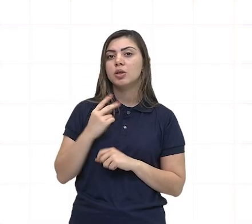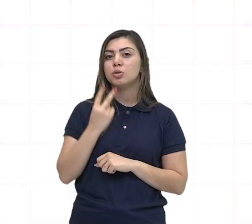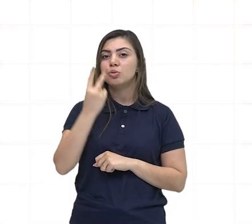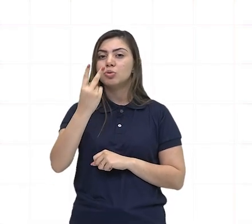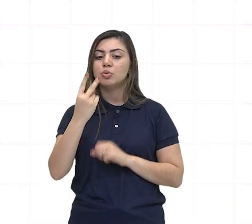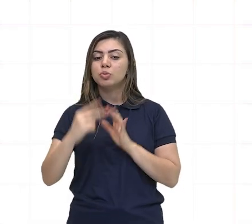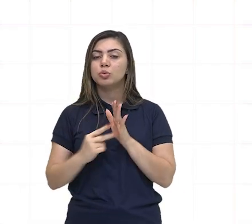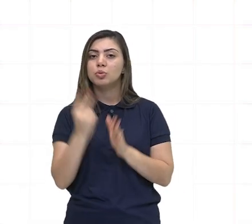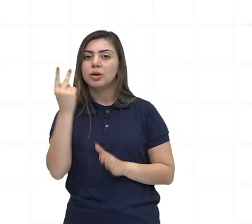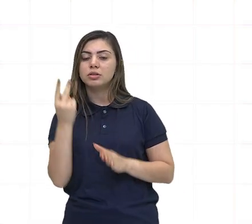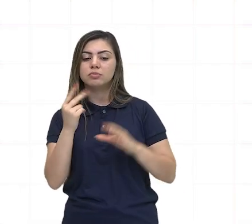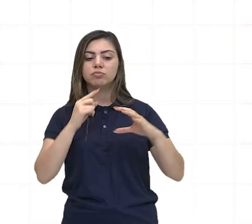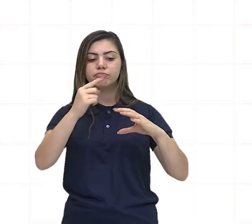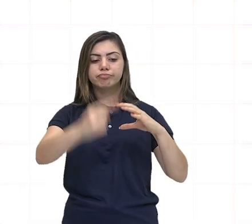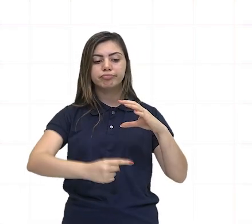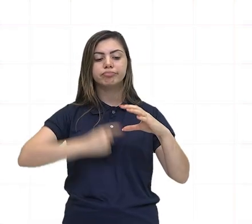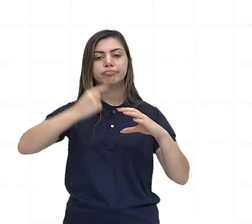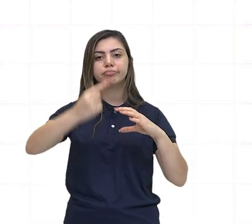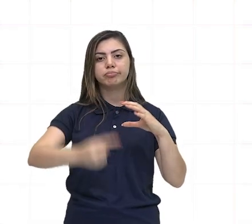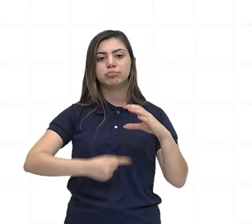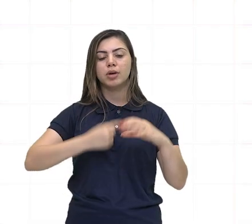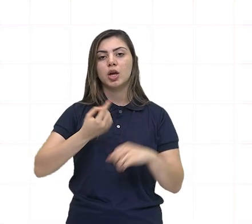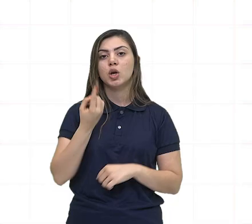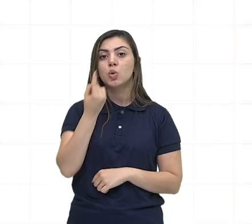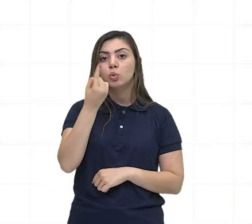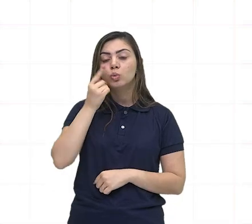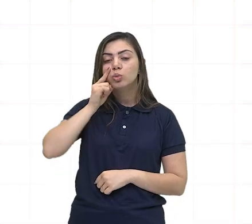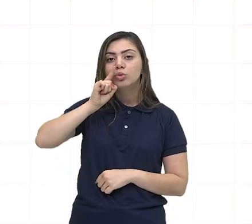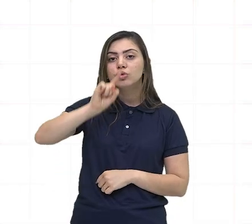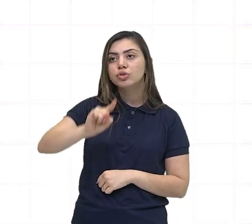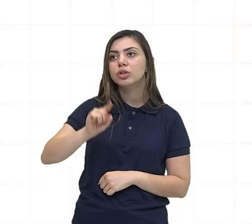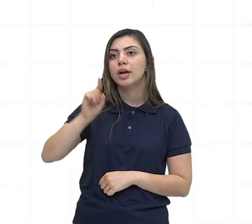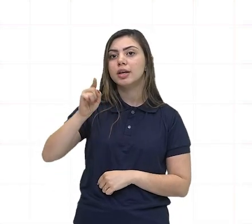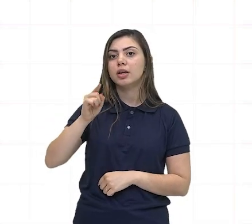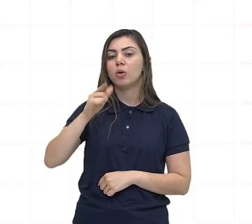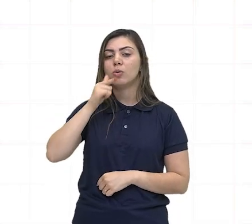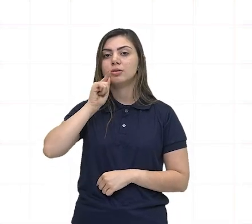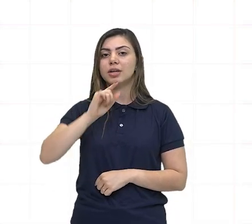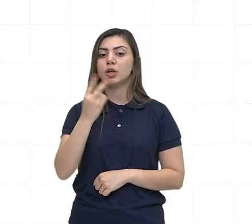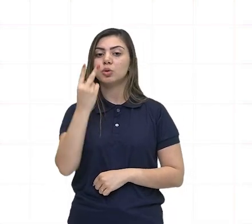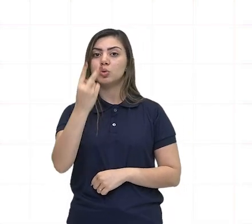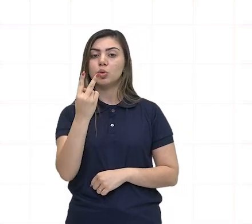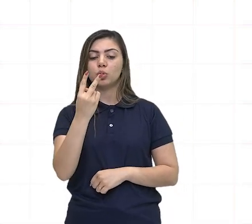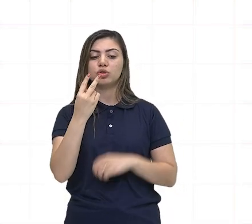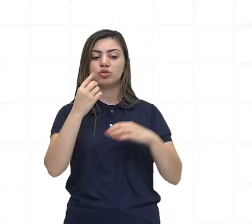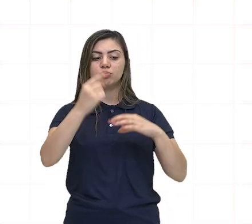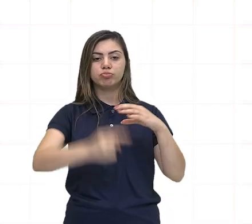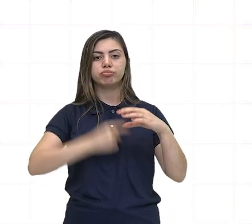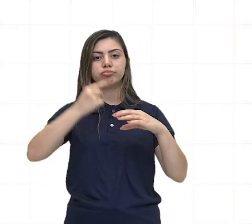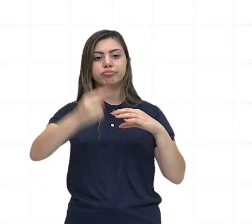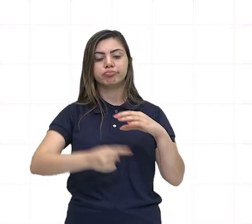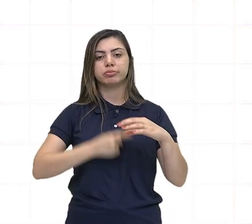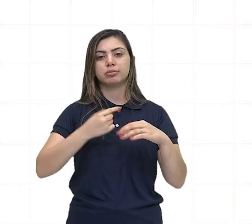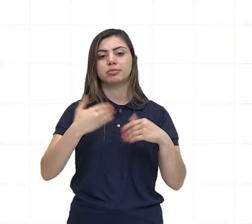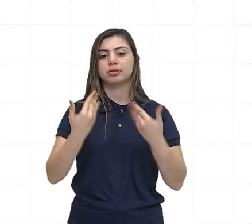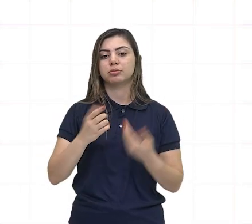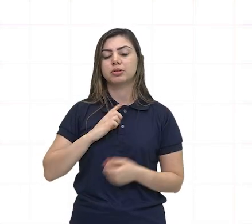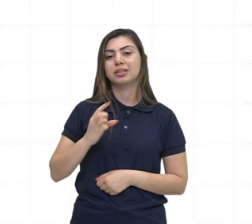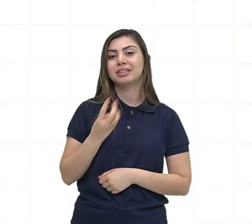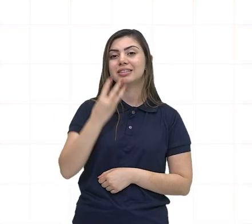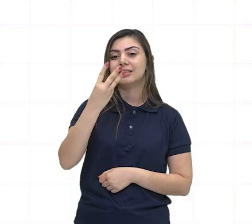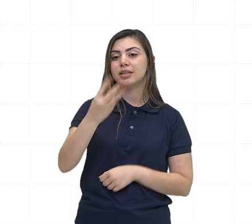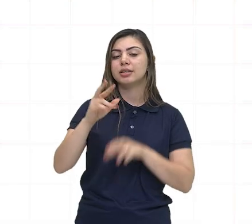A qualquer hora, há pelo menos 3 satélites visíveis para os aparelhos de GPS